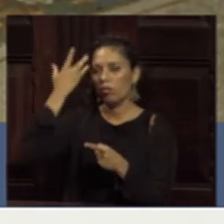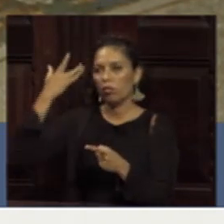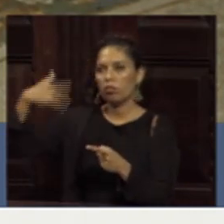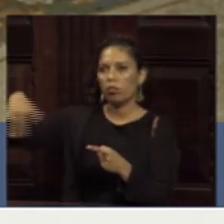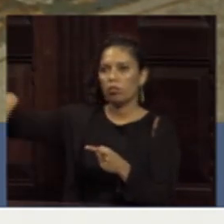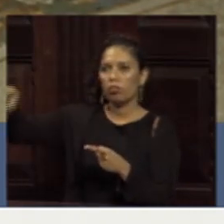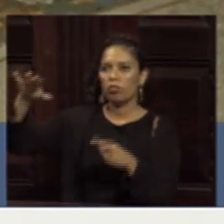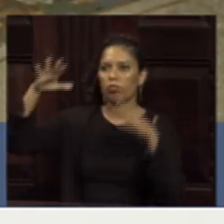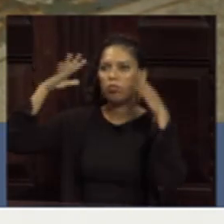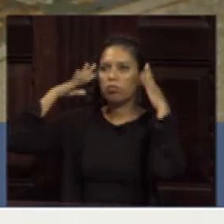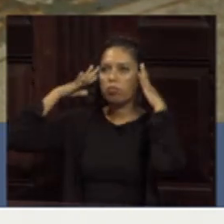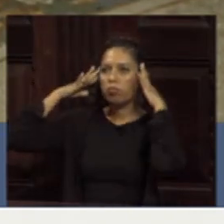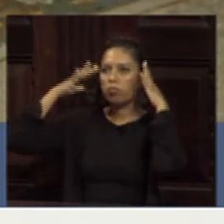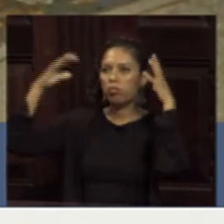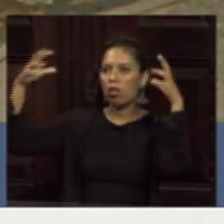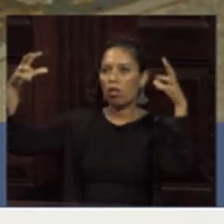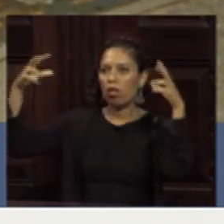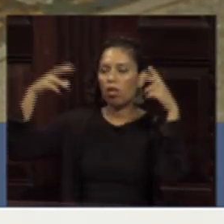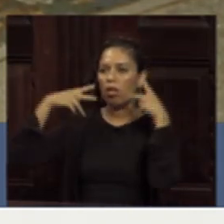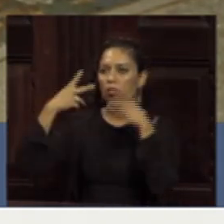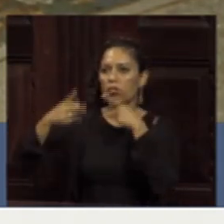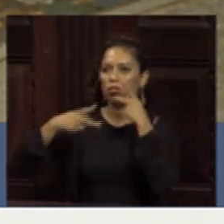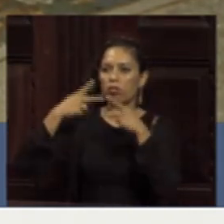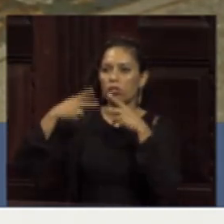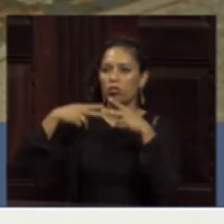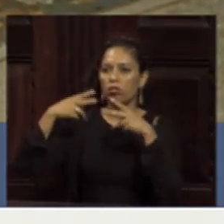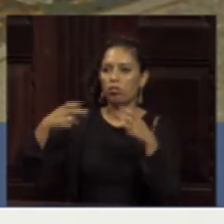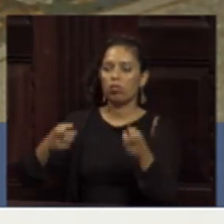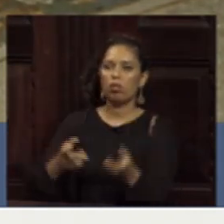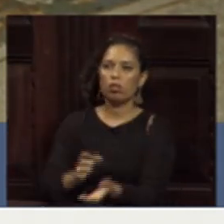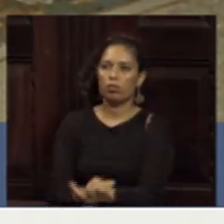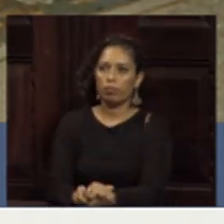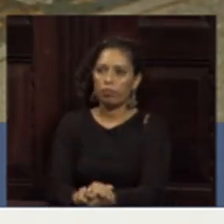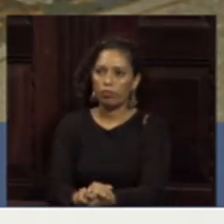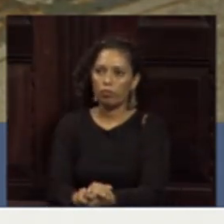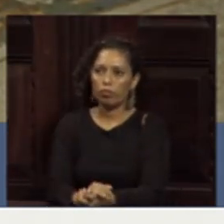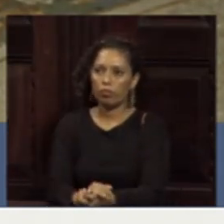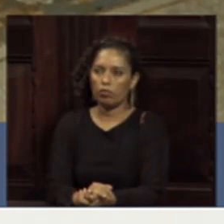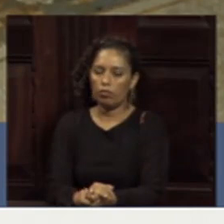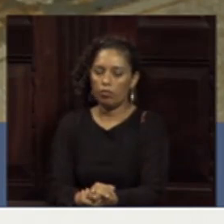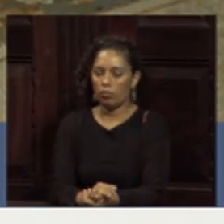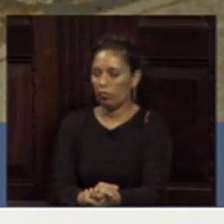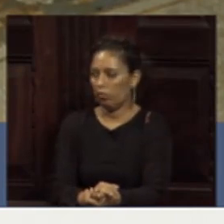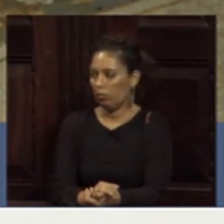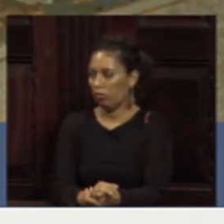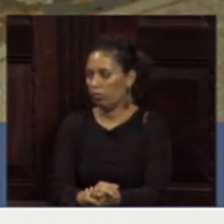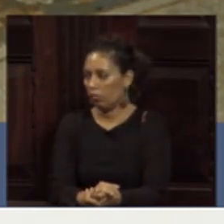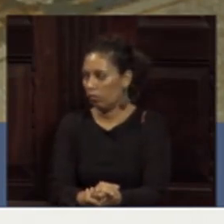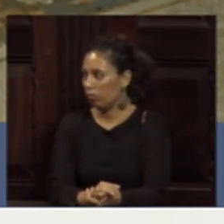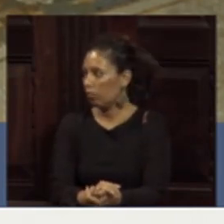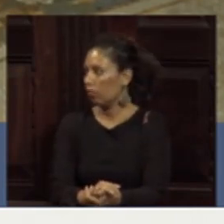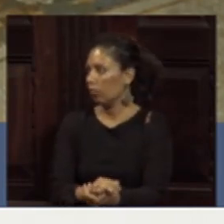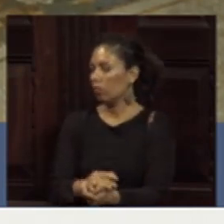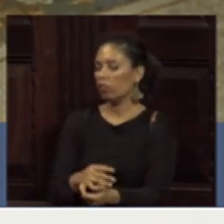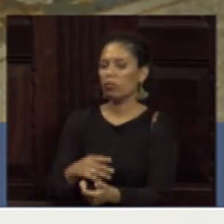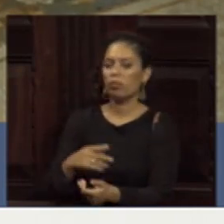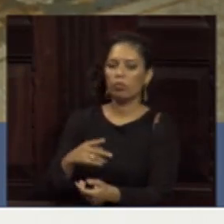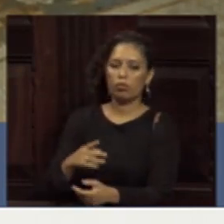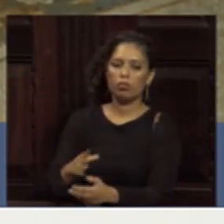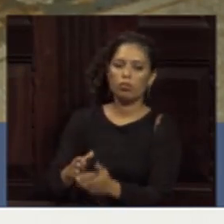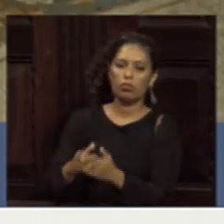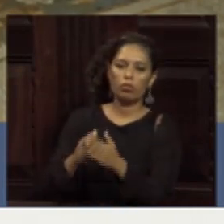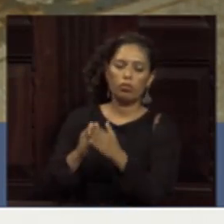primeira discussão. E o segundo projeto também que eu estou solicitando é o projeto número